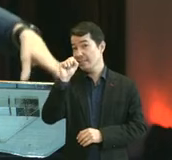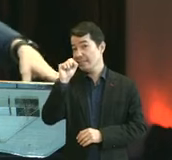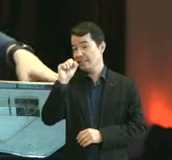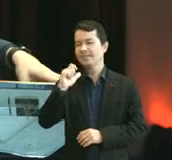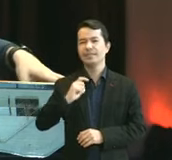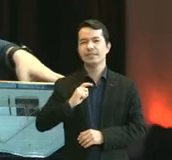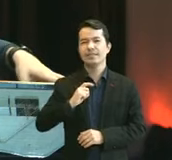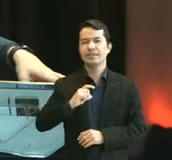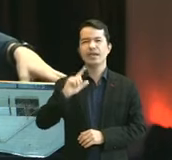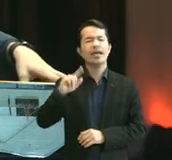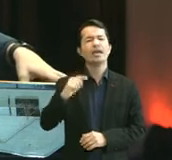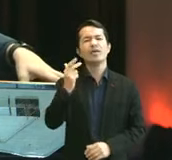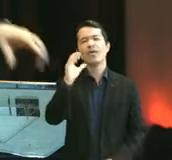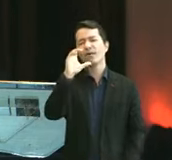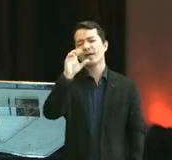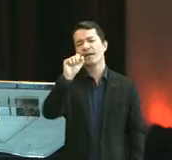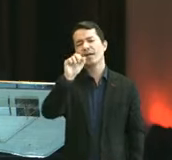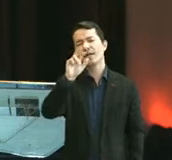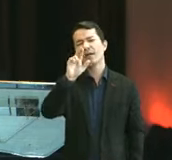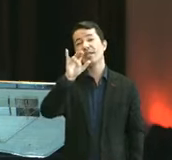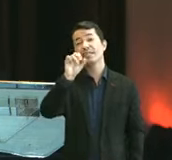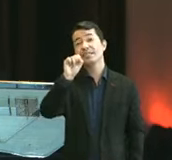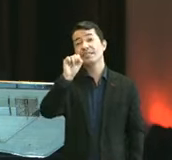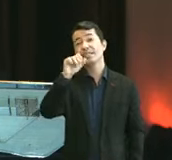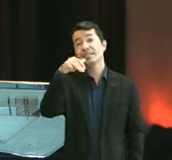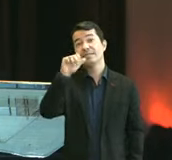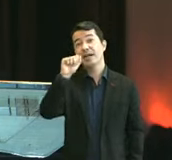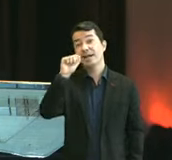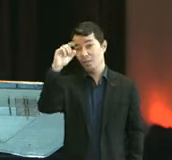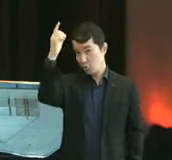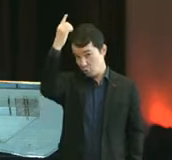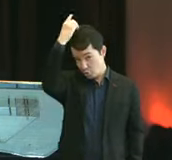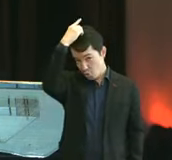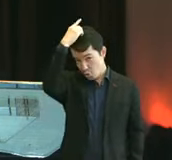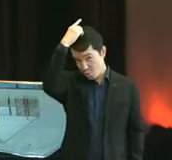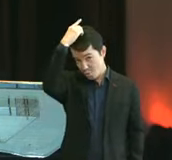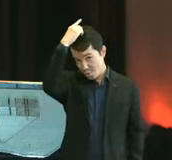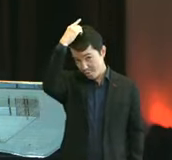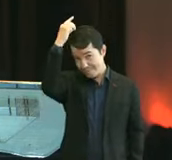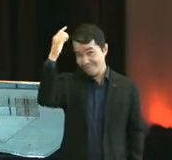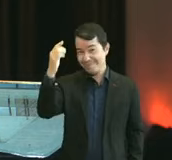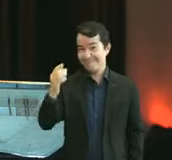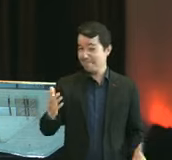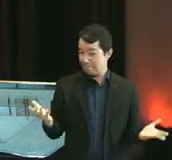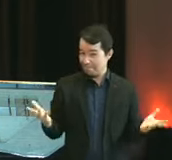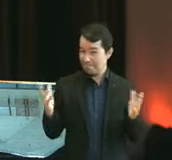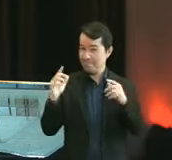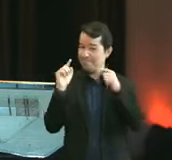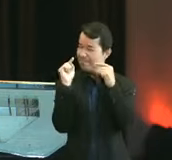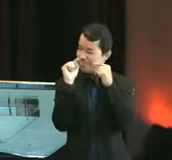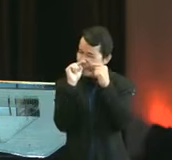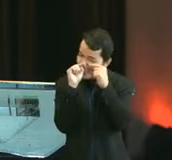capítulo 12, ele fala dos dons e dos carismas de Deus.